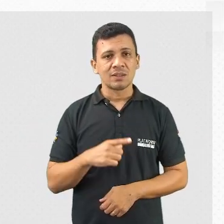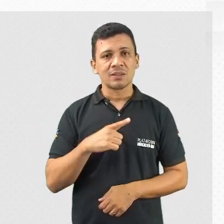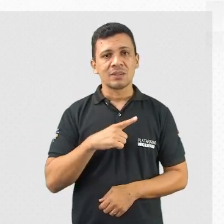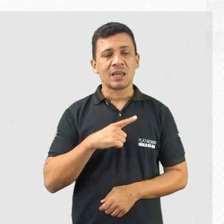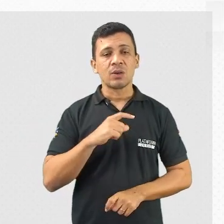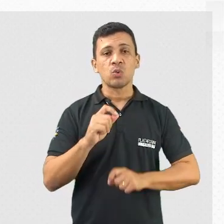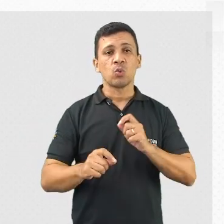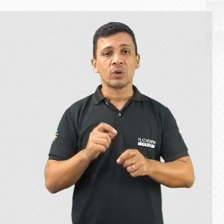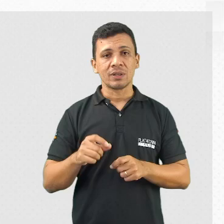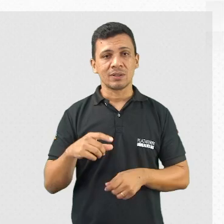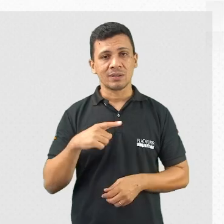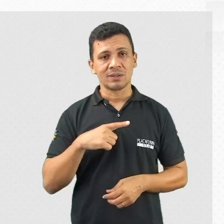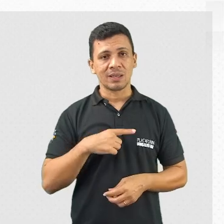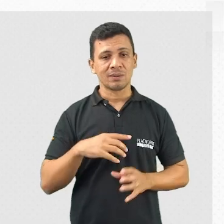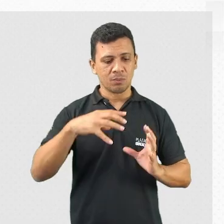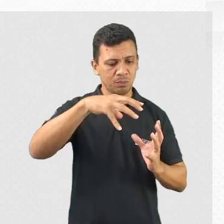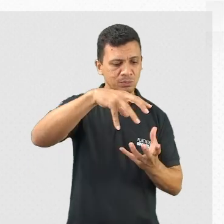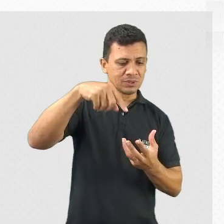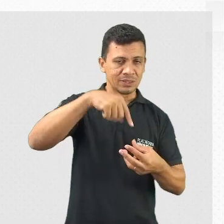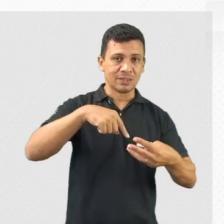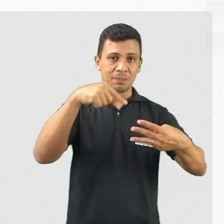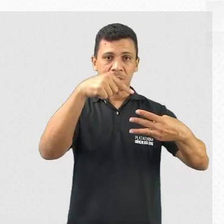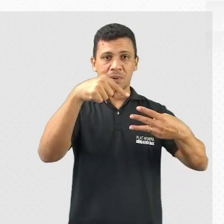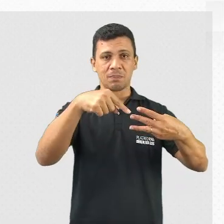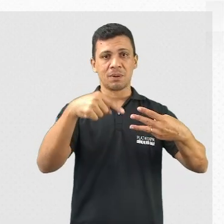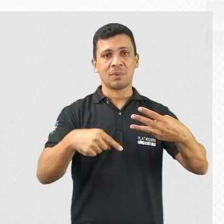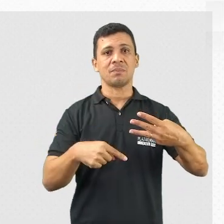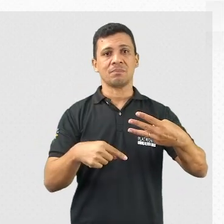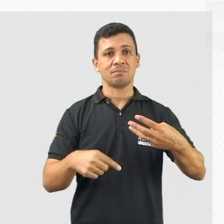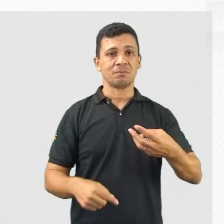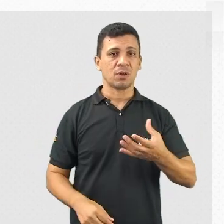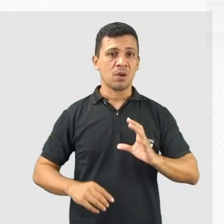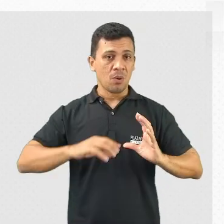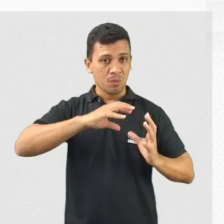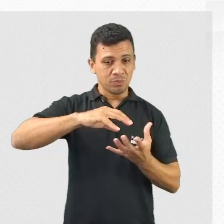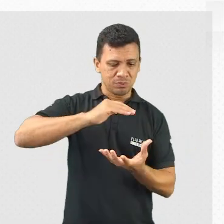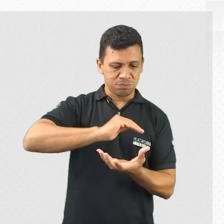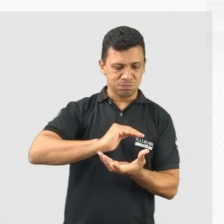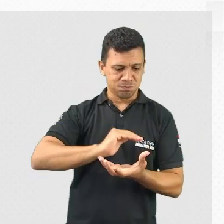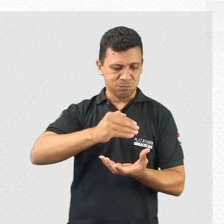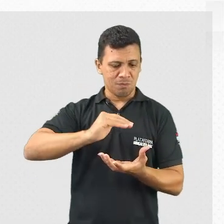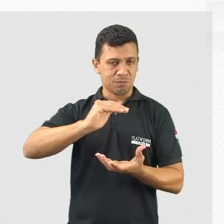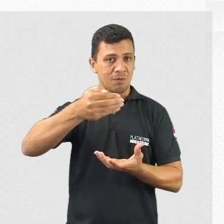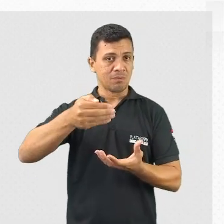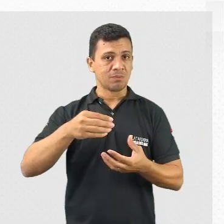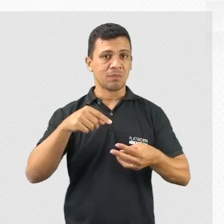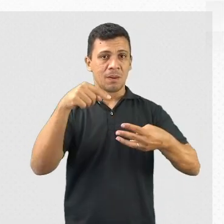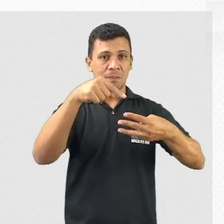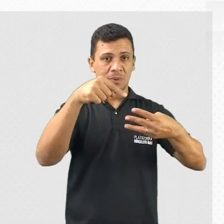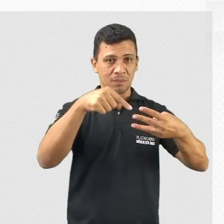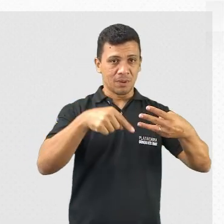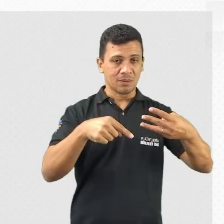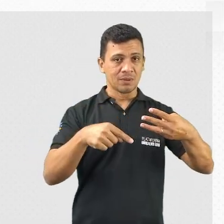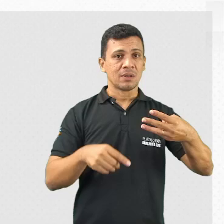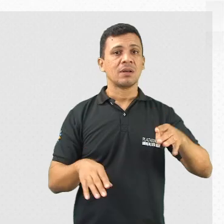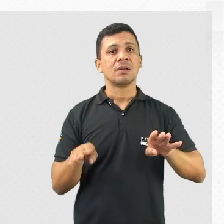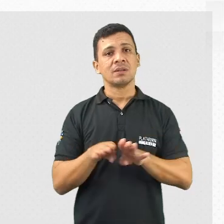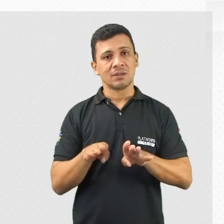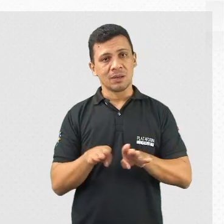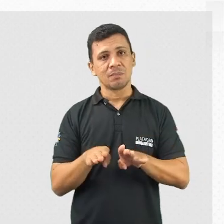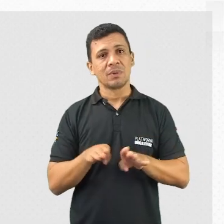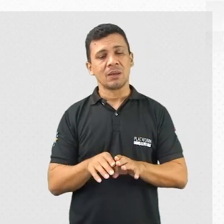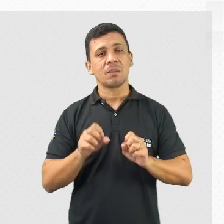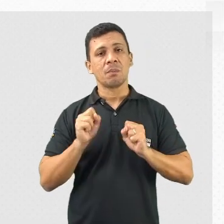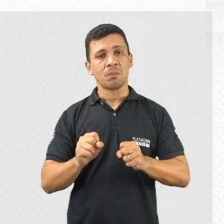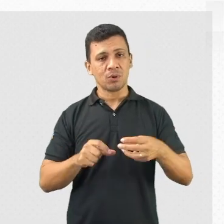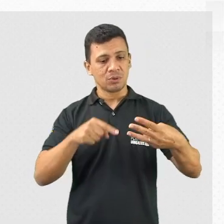em 3 grandes camadas, tá certo? Sendo que essas 3 camadas elas podem ser subdivididas, tá? Mas de maneira